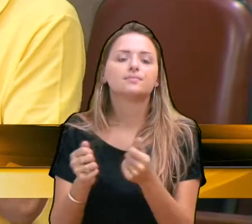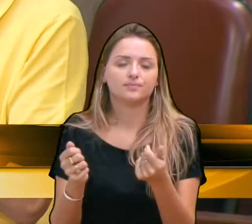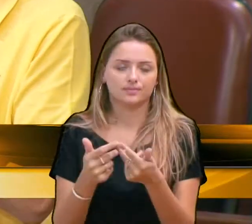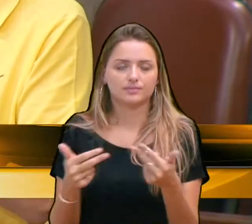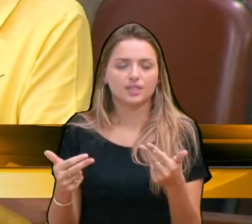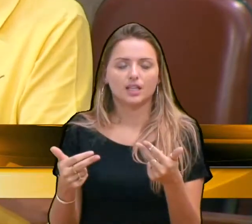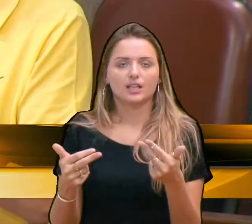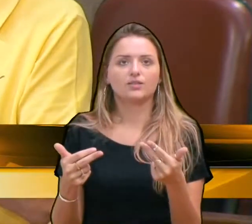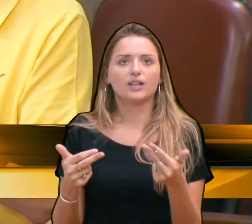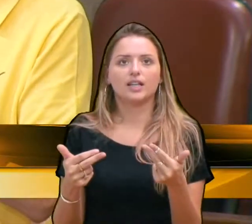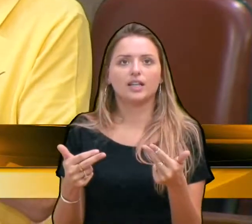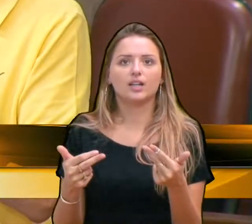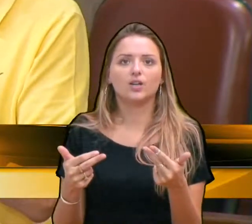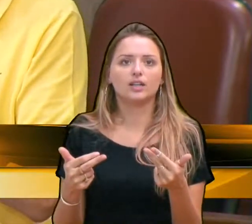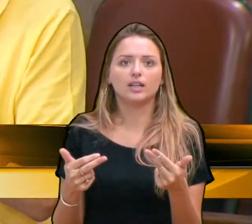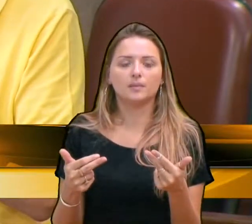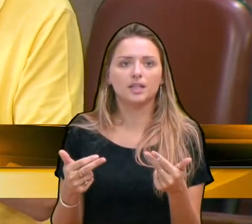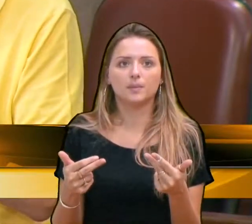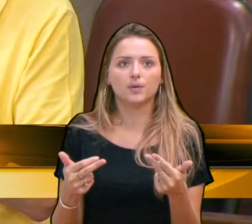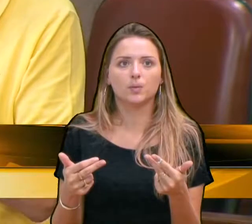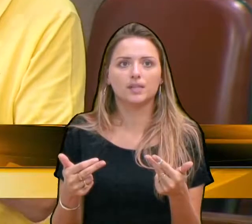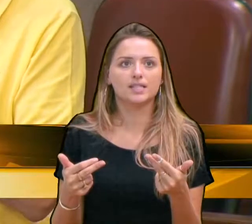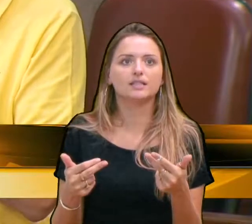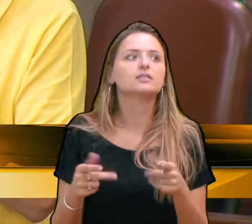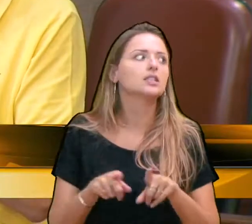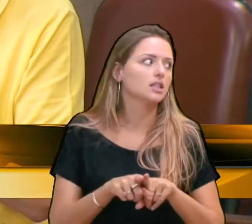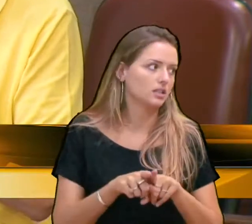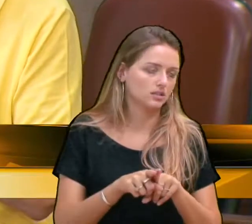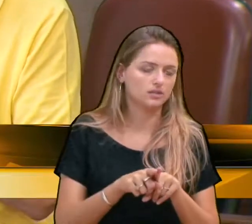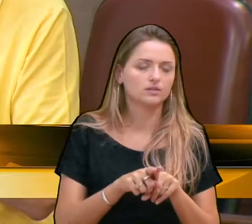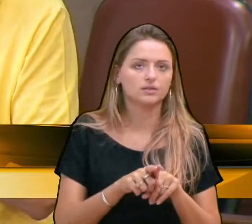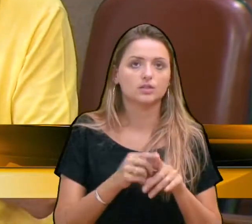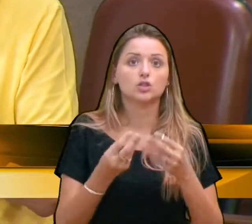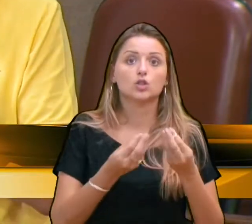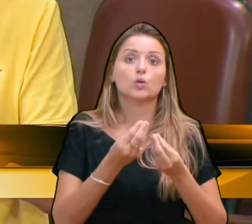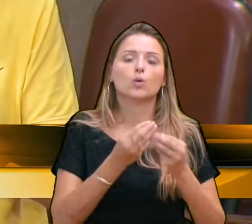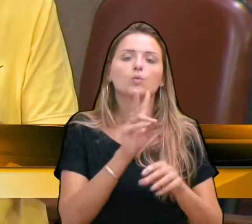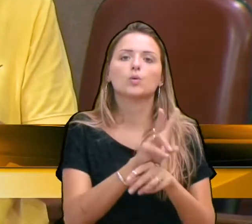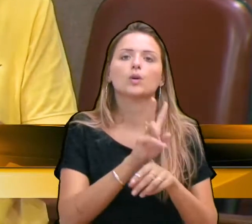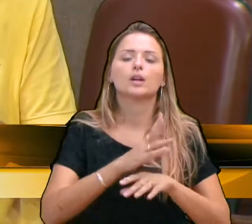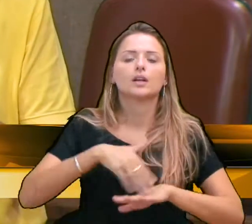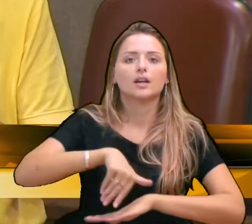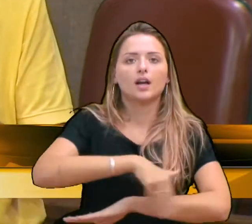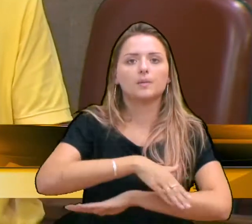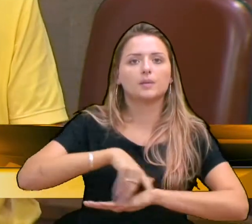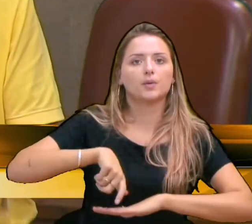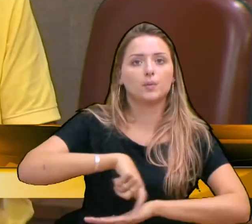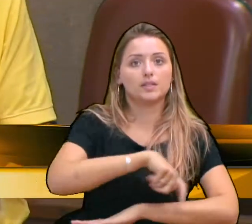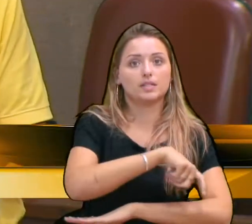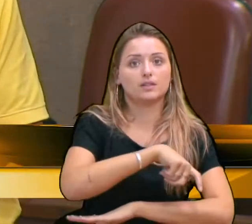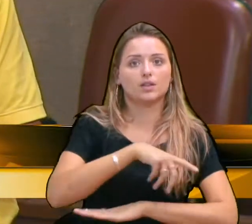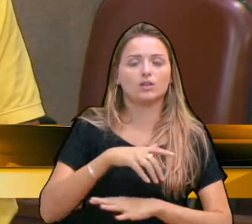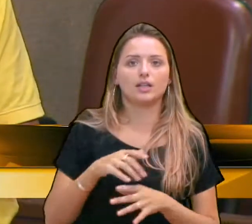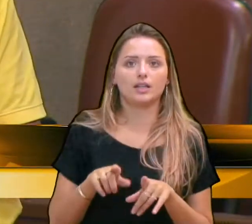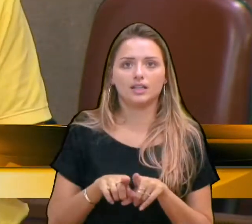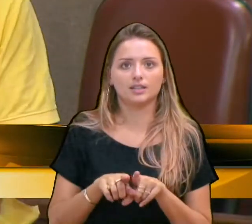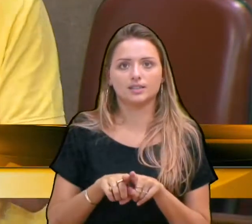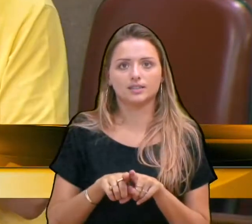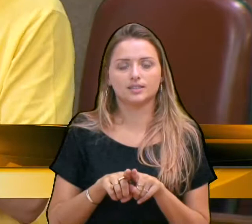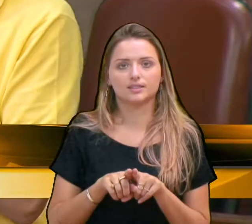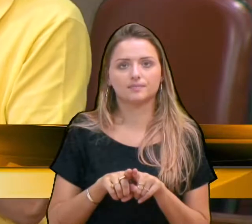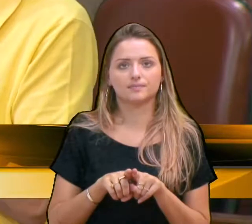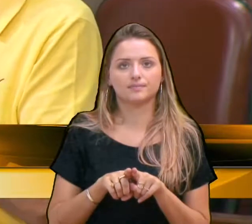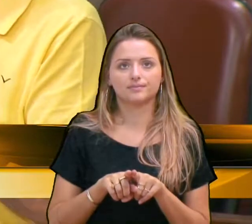para esse cuidado de limpeza das calhas, da drenagem ao lado da rodovia asfaltada, senão a duração dela é muito